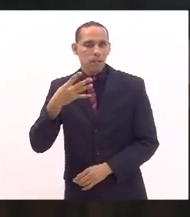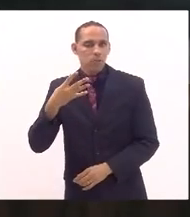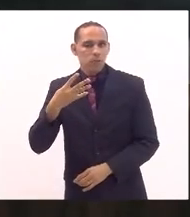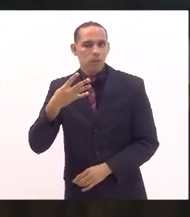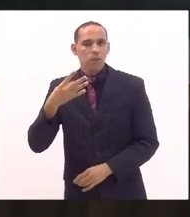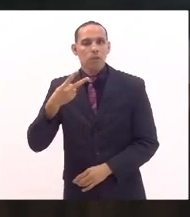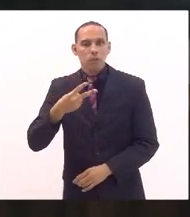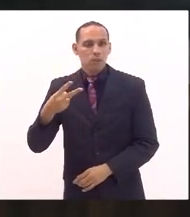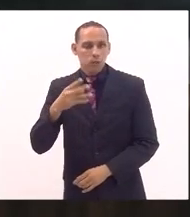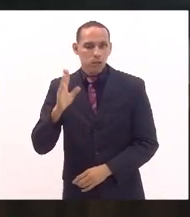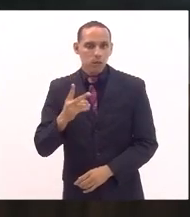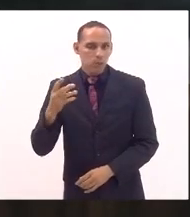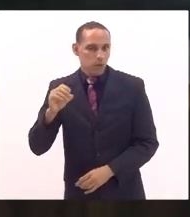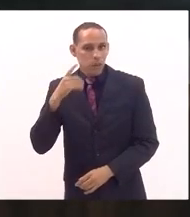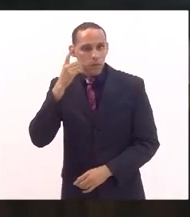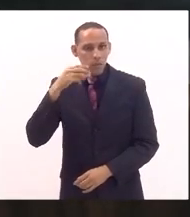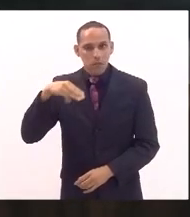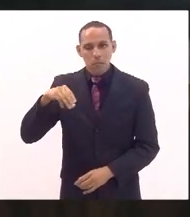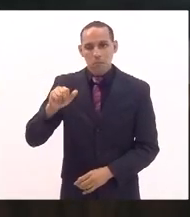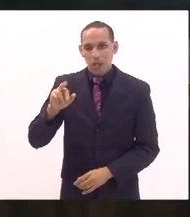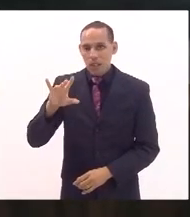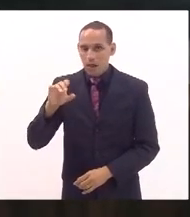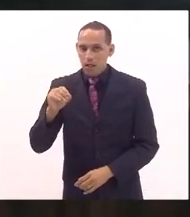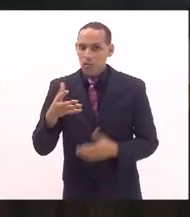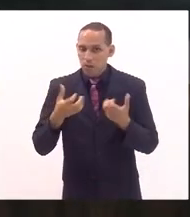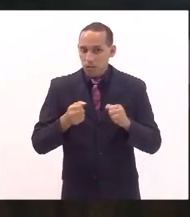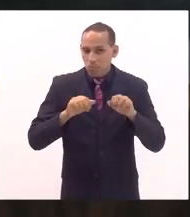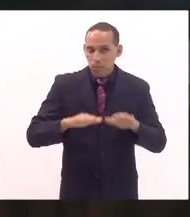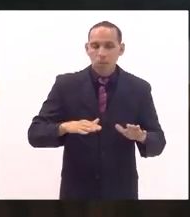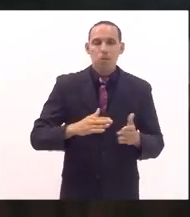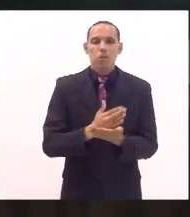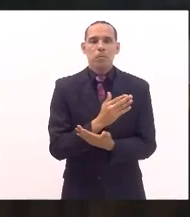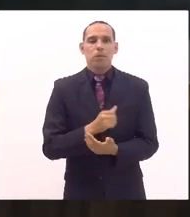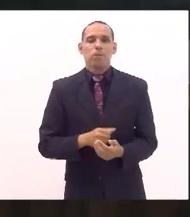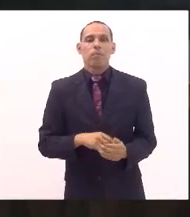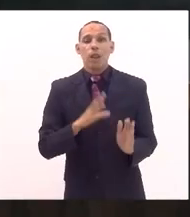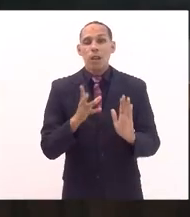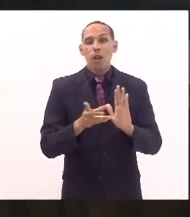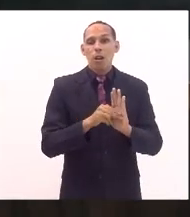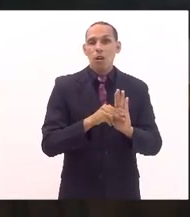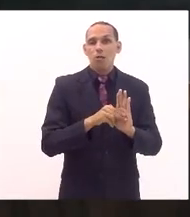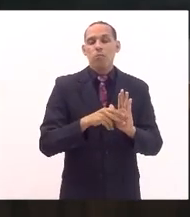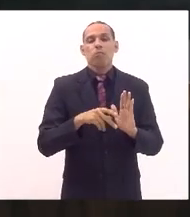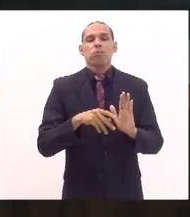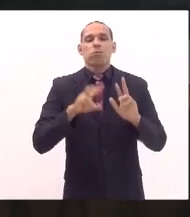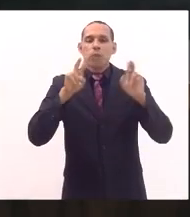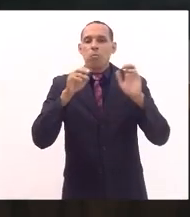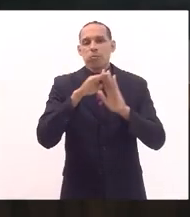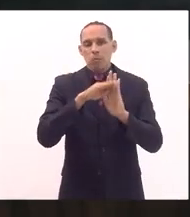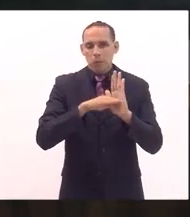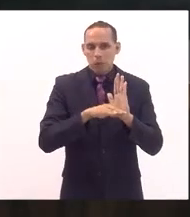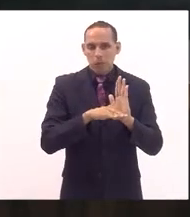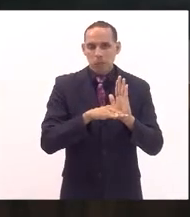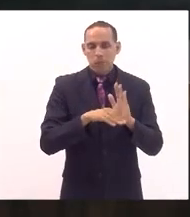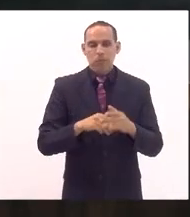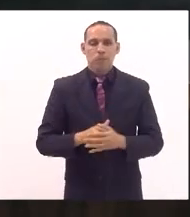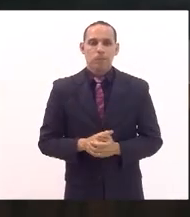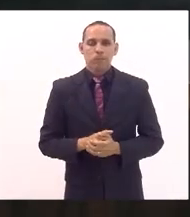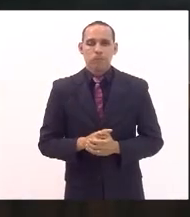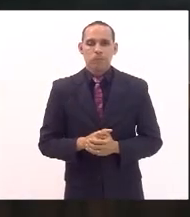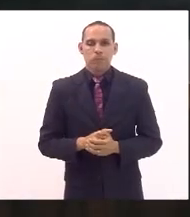22 2020 deputado mas canela seus que aprovam permaneçam Como estão aprovadas requerem que usar na ordem do dia é